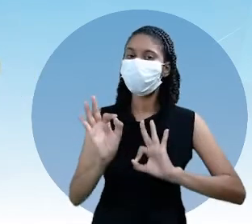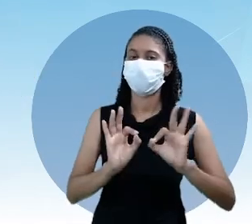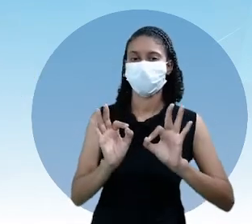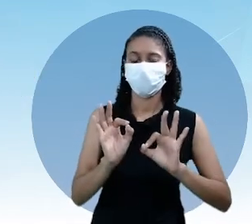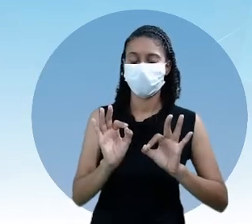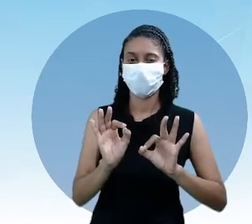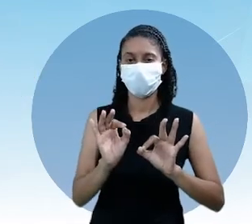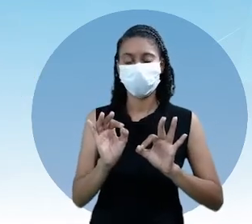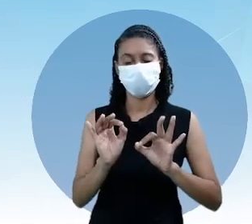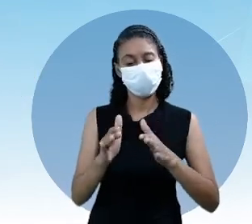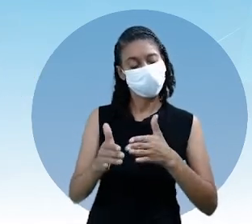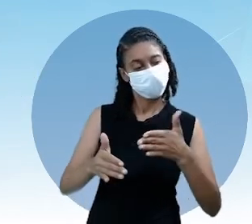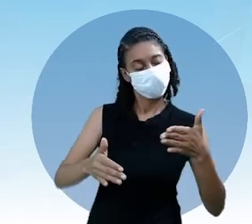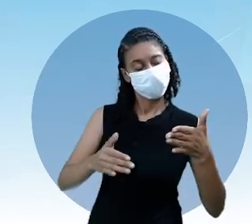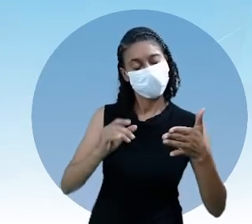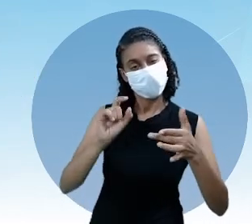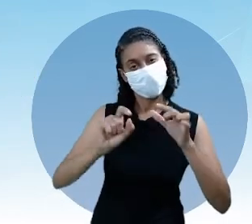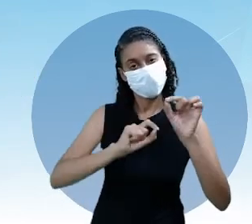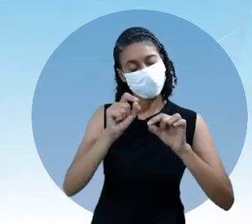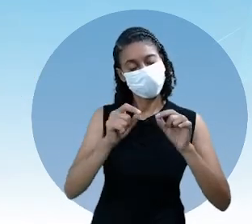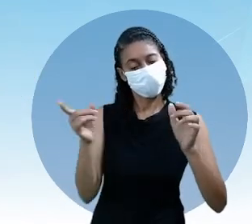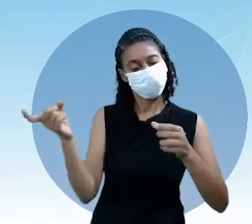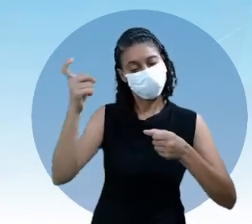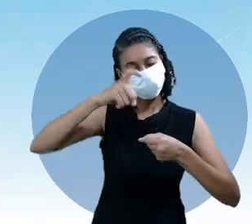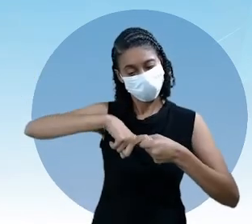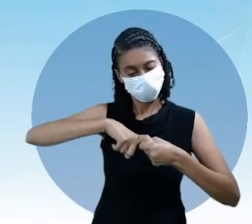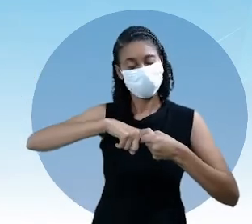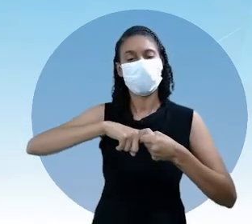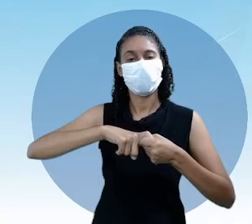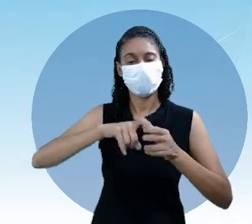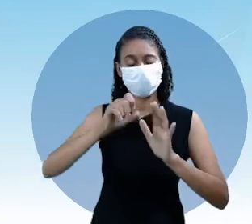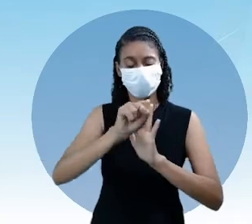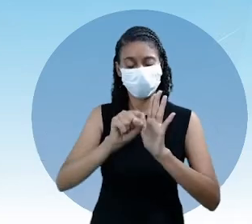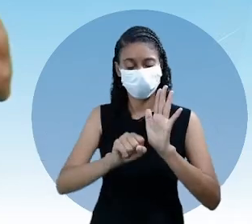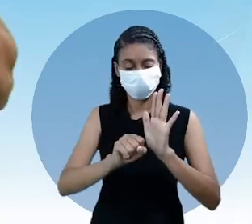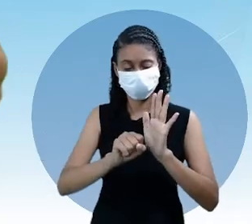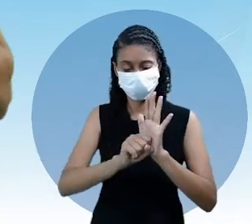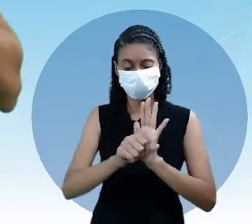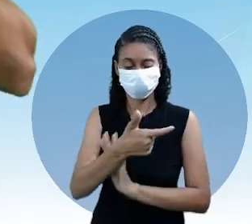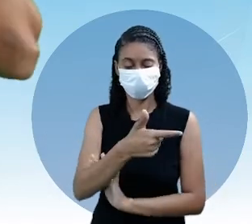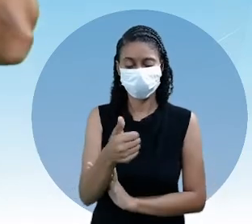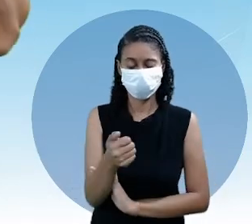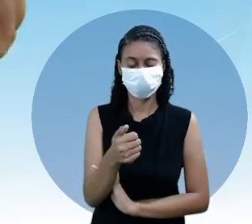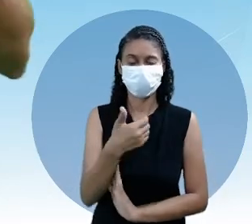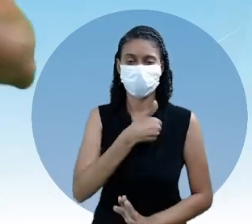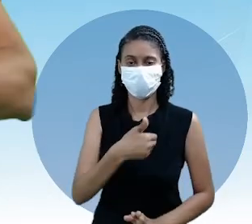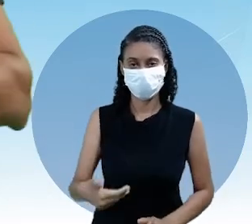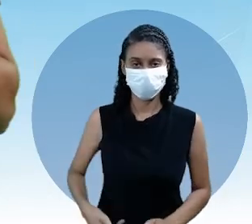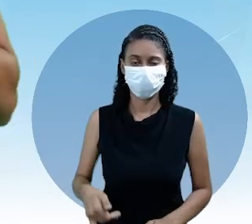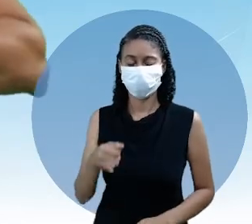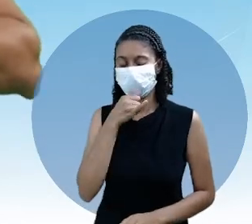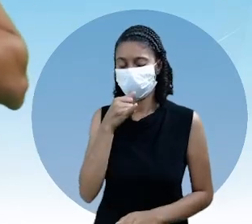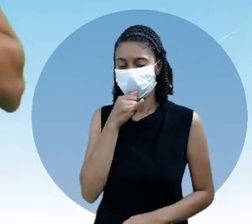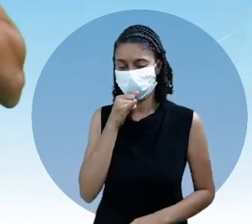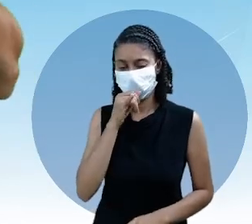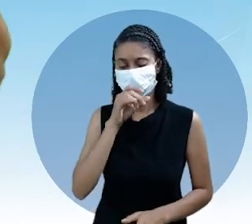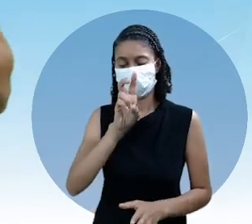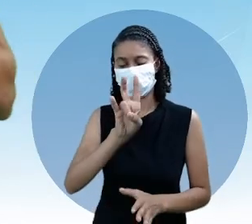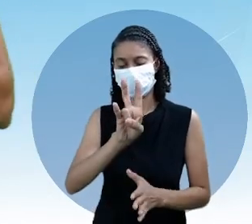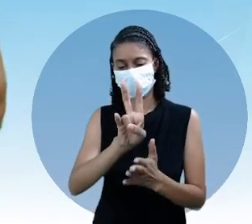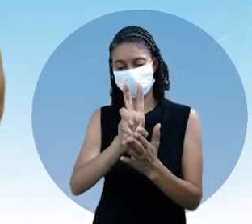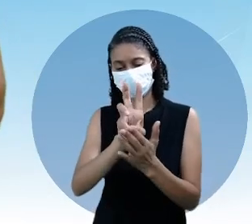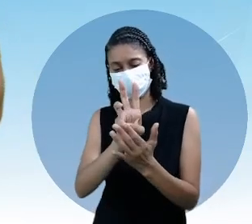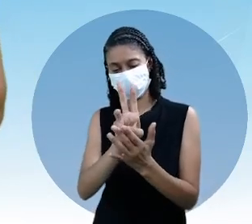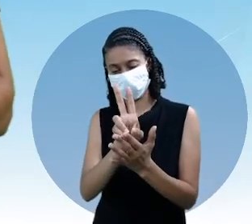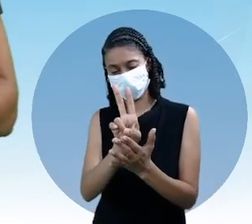e elas voltam no século XXI, né, a partir de governos eleitos, como foi o caso do Luiz Inácio Lula da Silva no